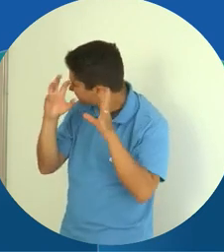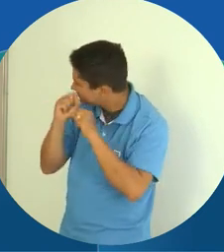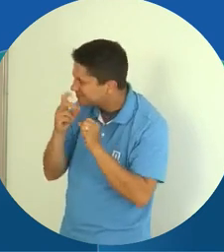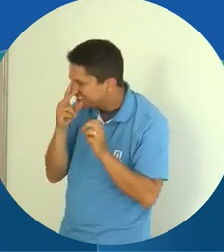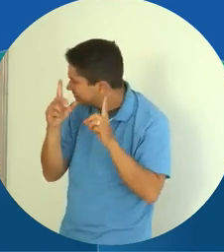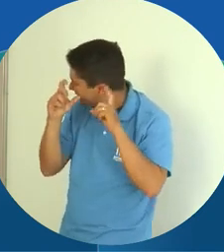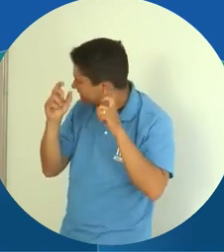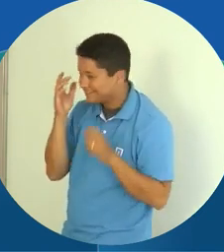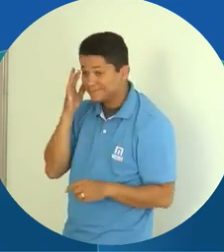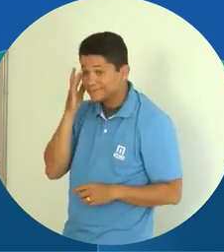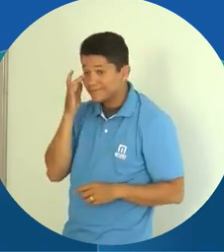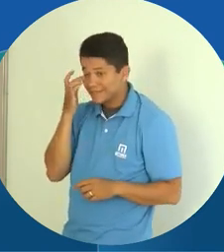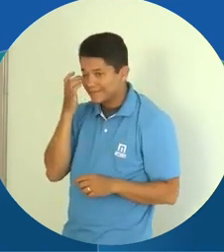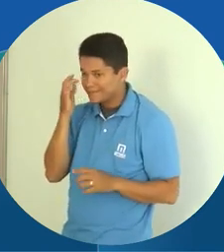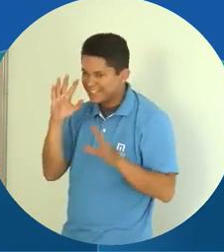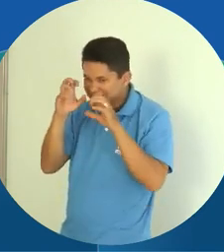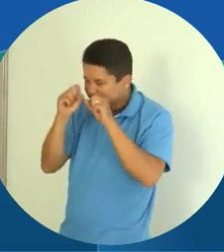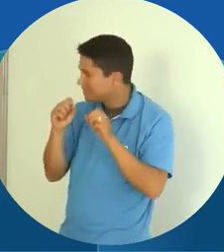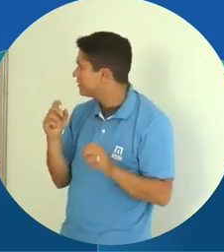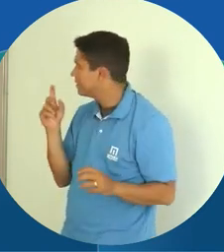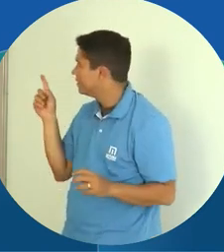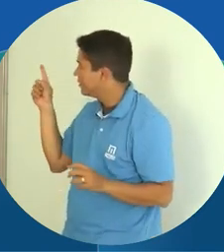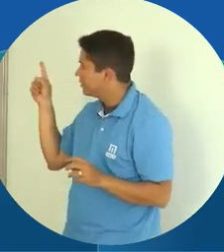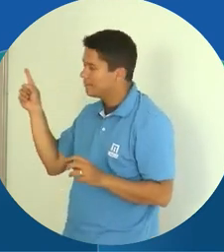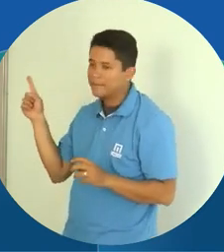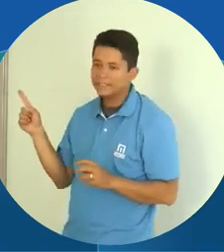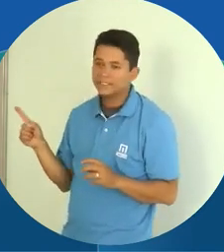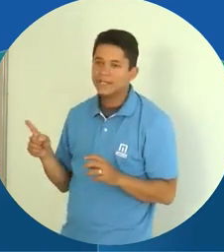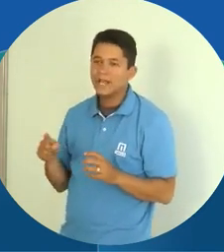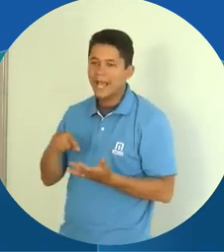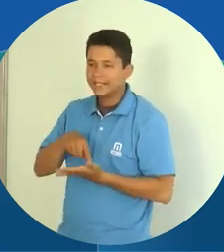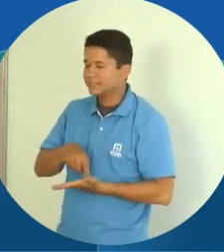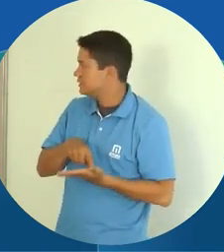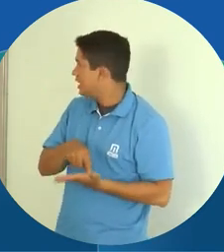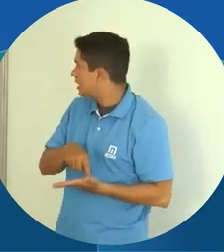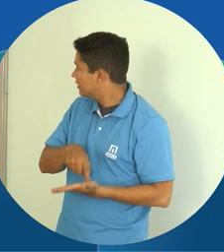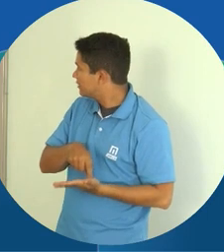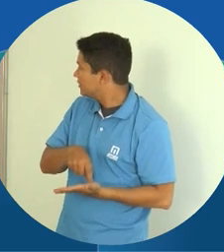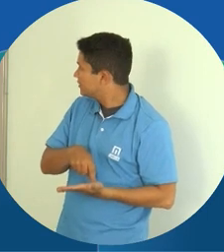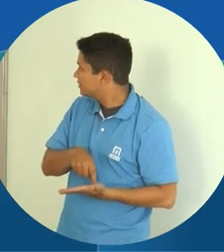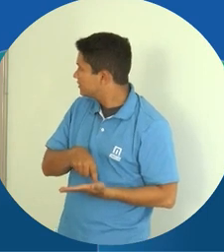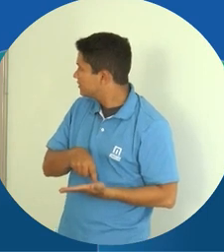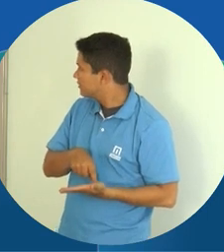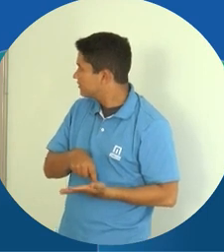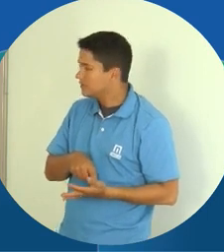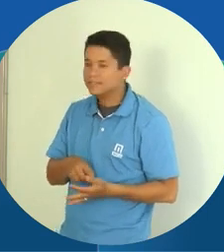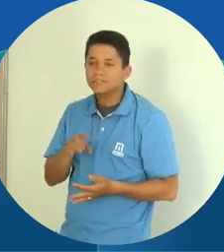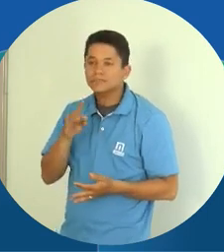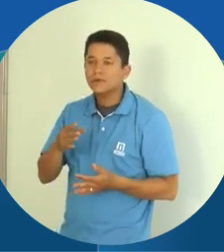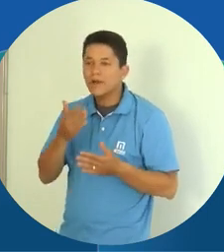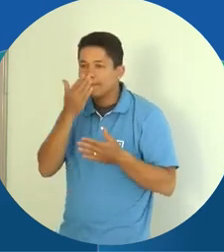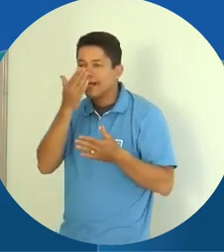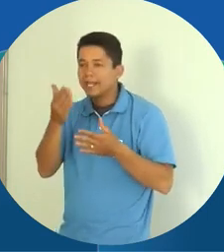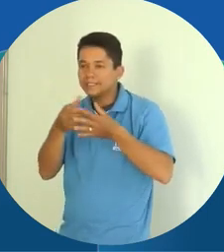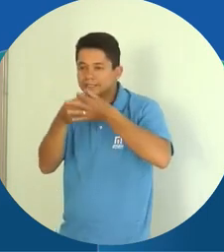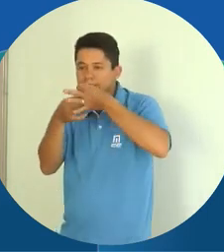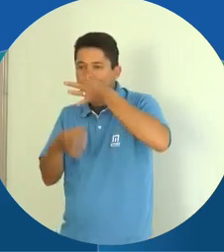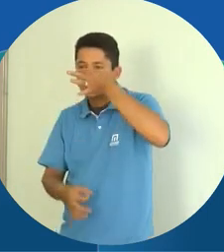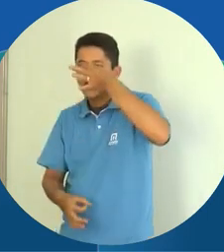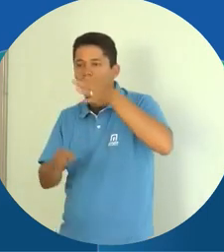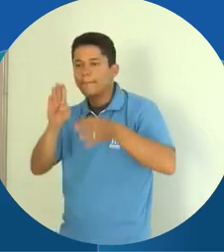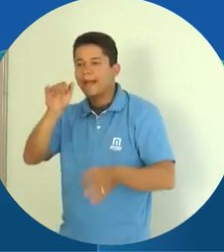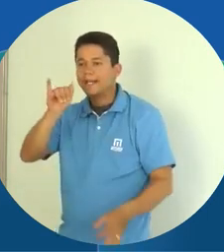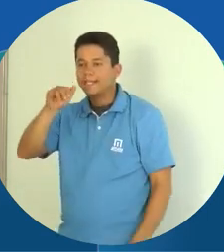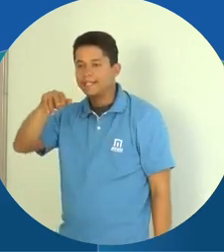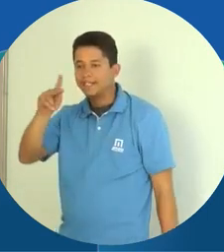mas as estacas, isso é uma situação aqui que ela está só com a bainha aparente, né? Que do